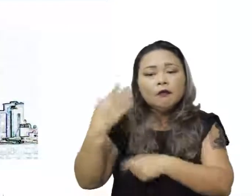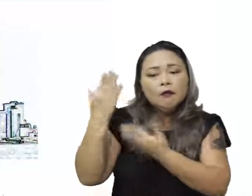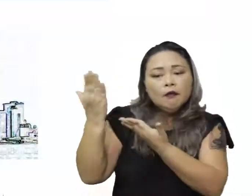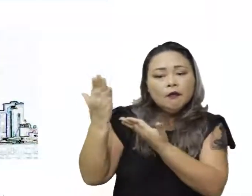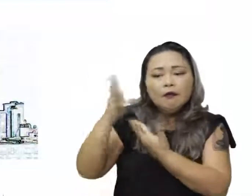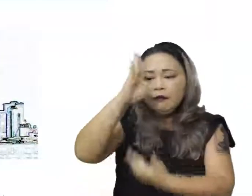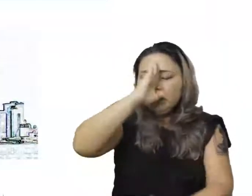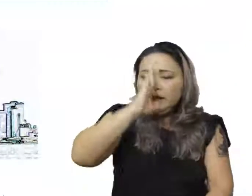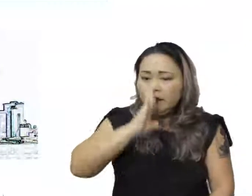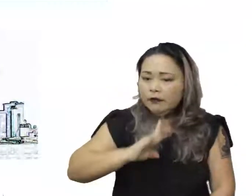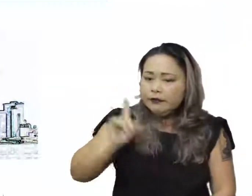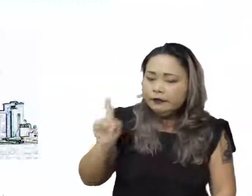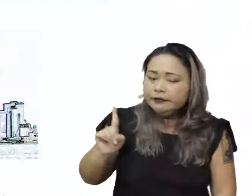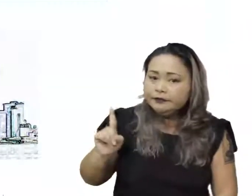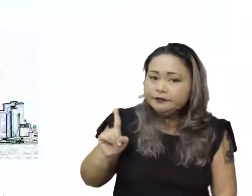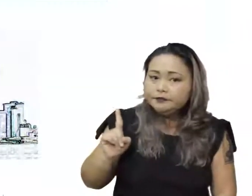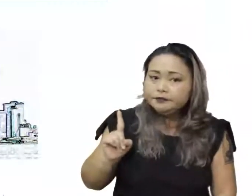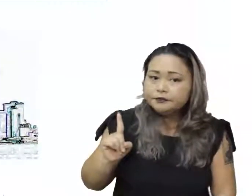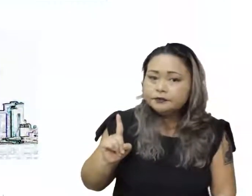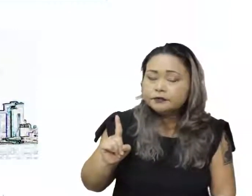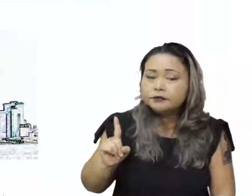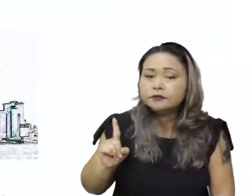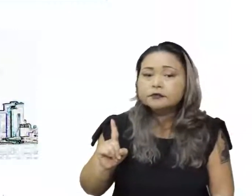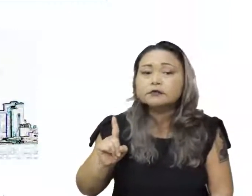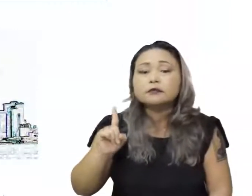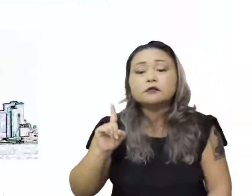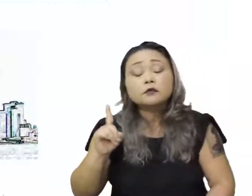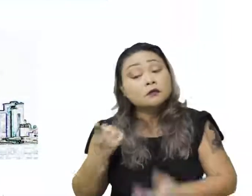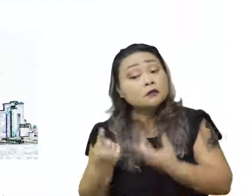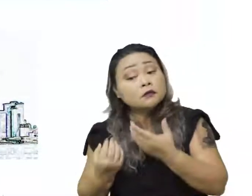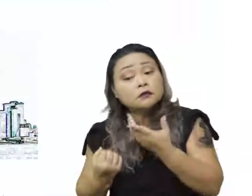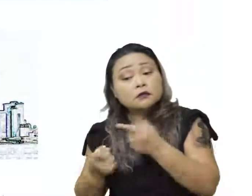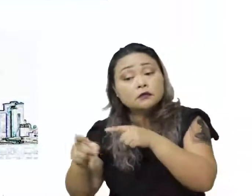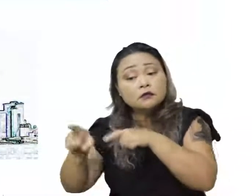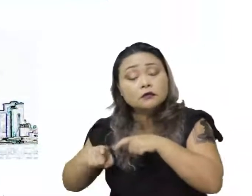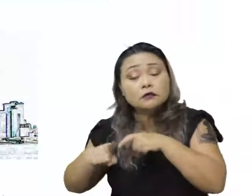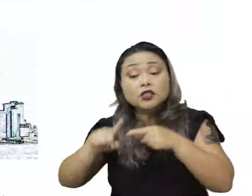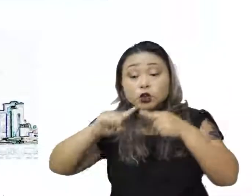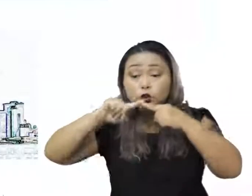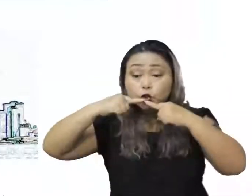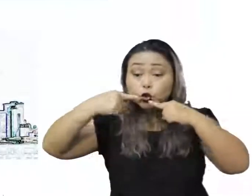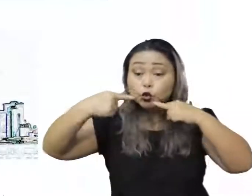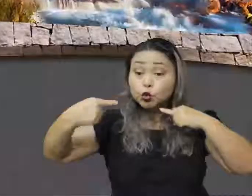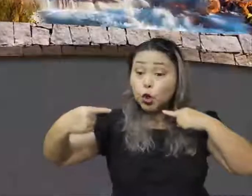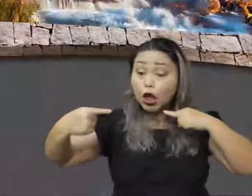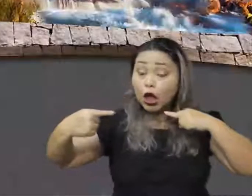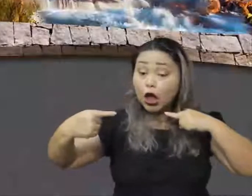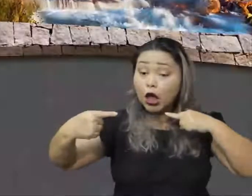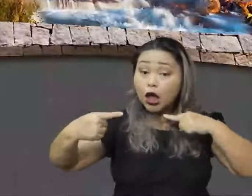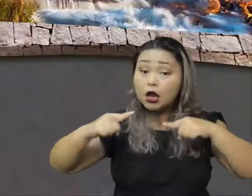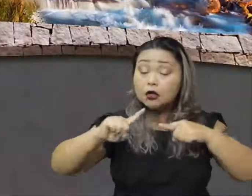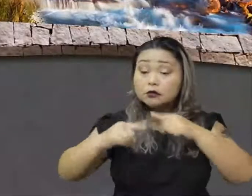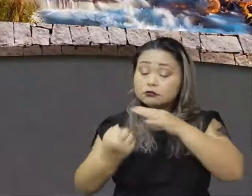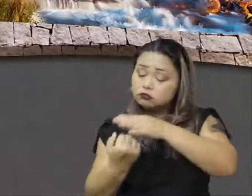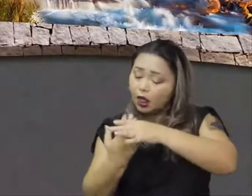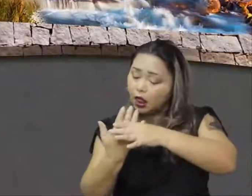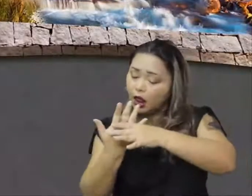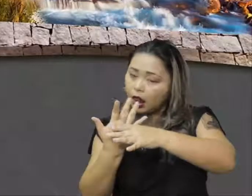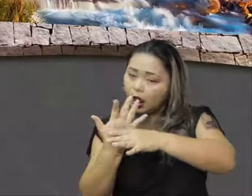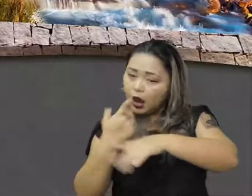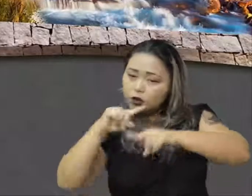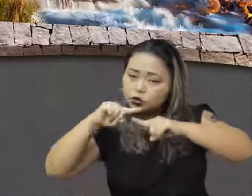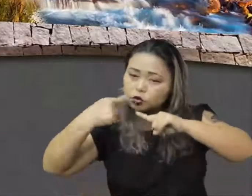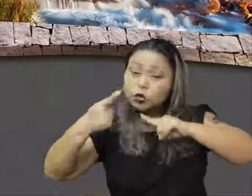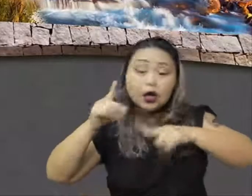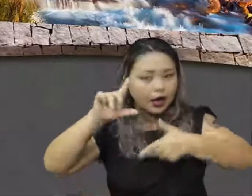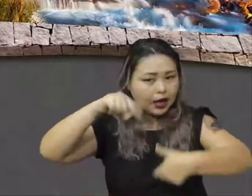do Brasil, foi a plantação da cana-de-açúcar, uma plantation de cana-de-açúcar no Brasil. Lá